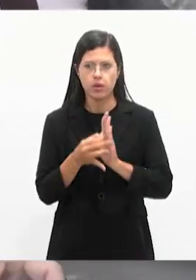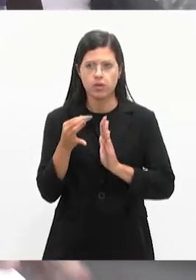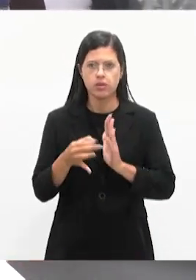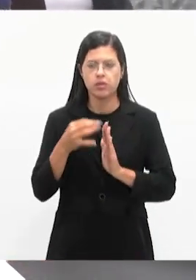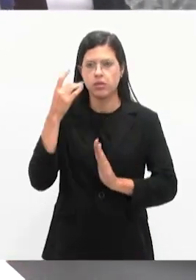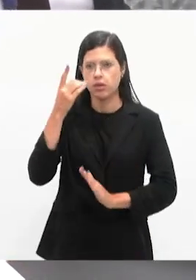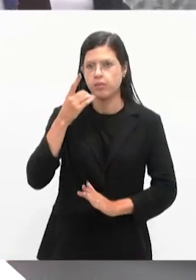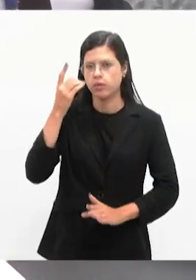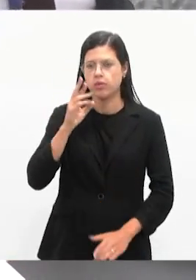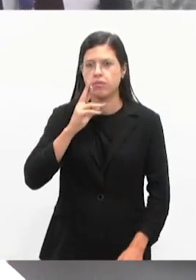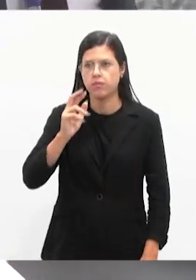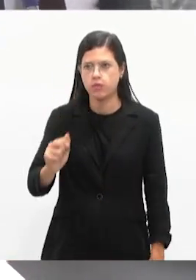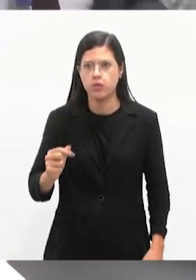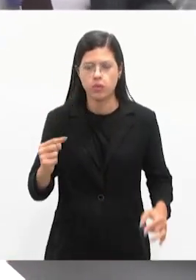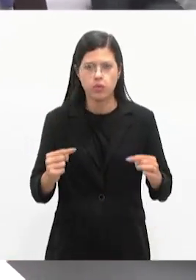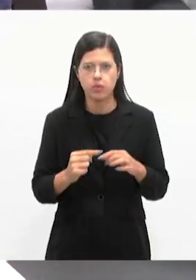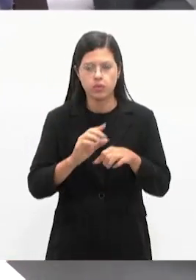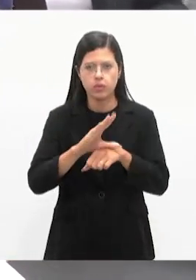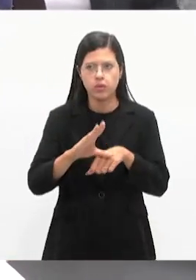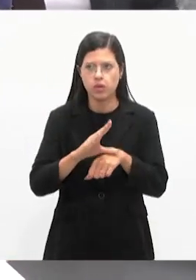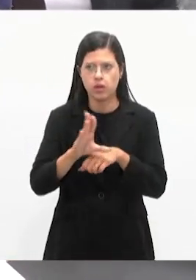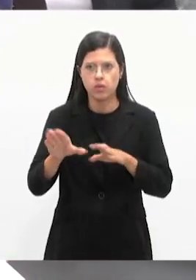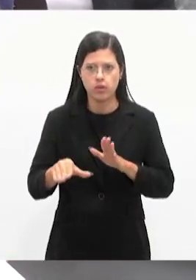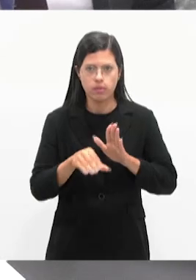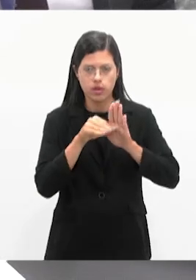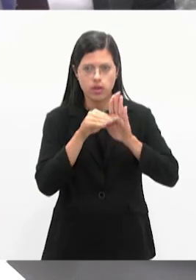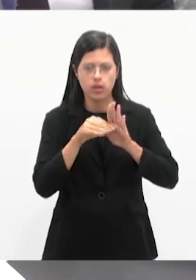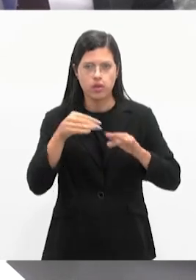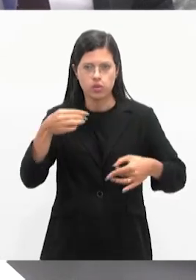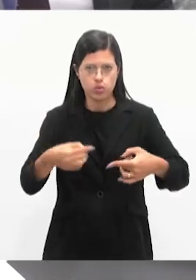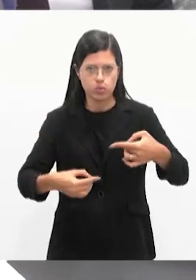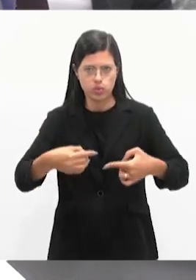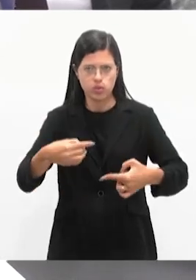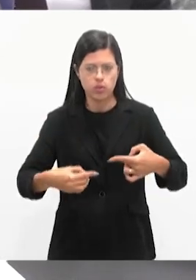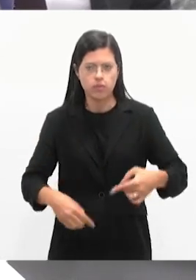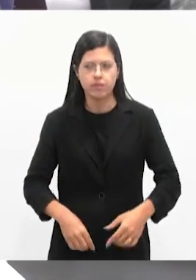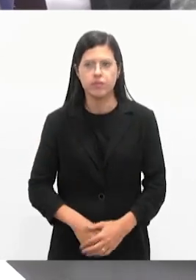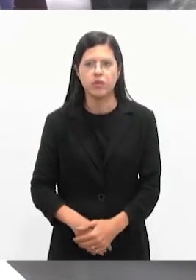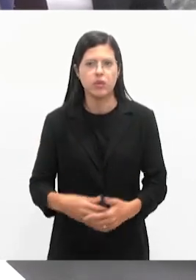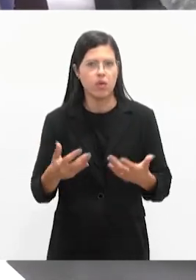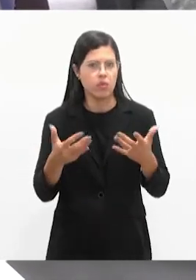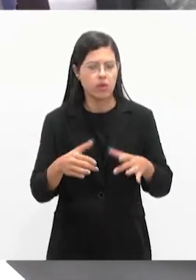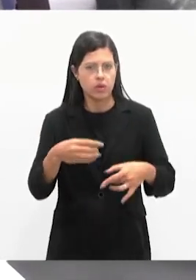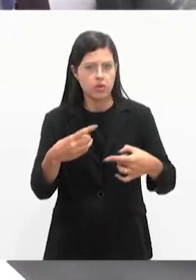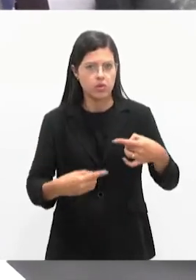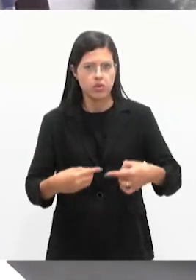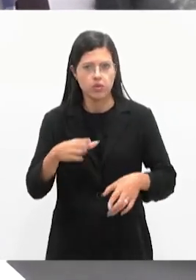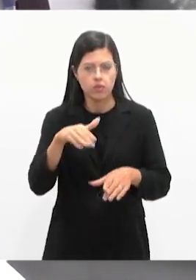Rodrigo Amorim é pela constitucionalidade com emenda. Em discussão. Não havendo quem queira